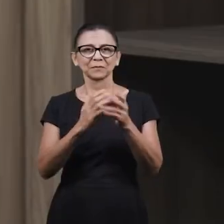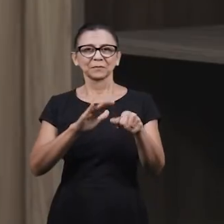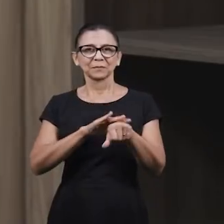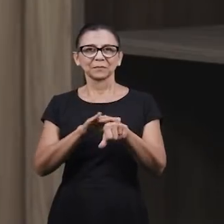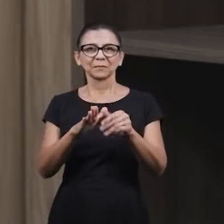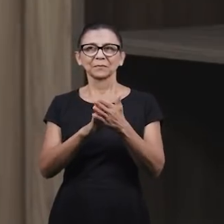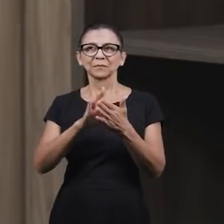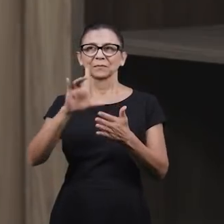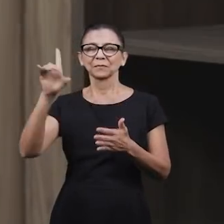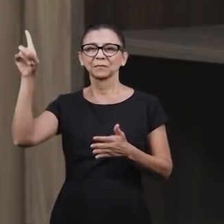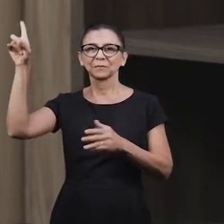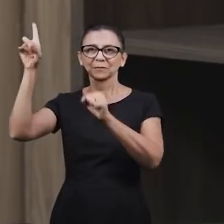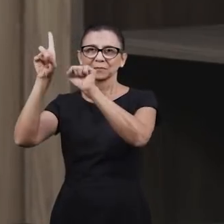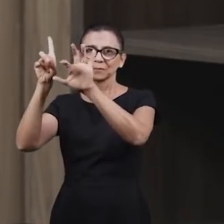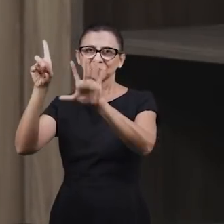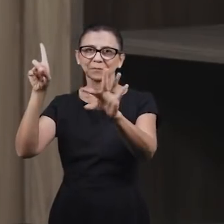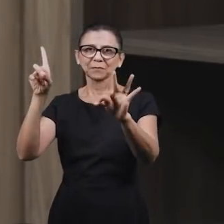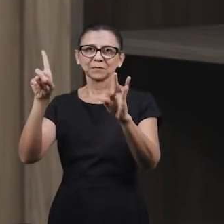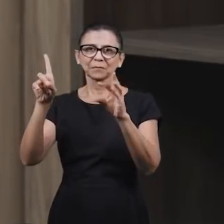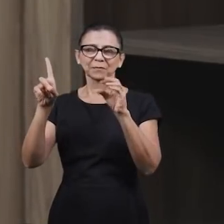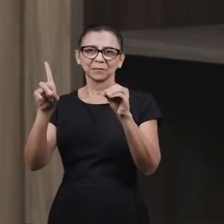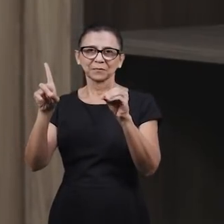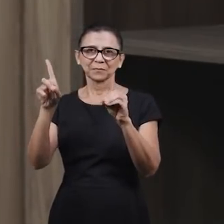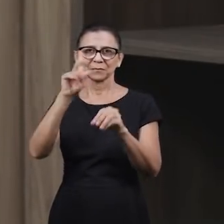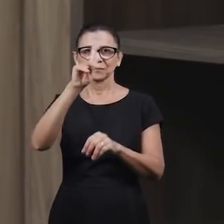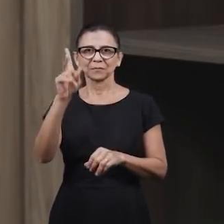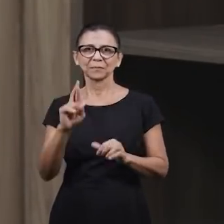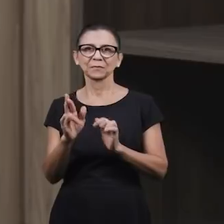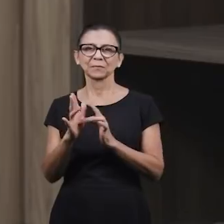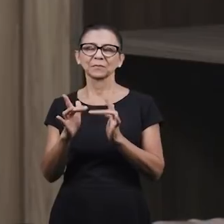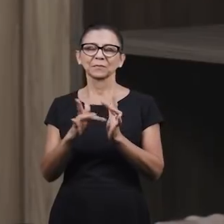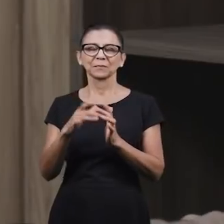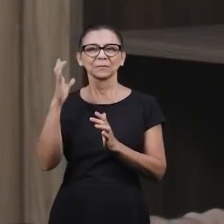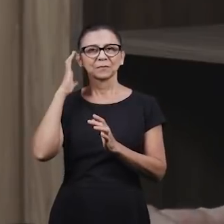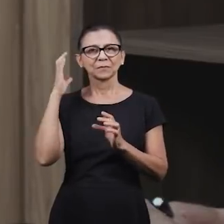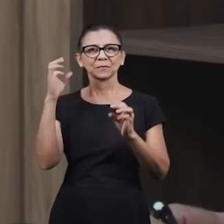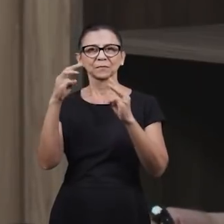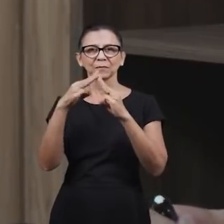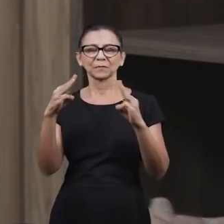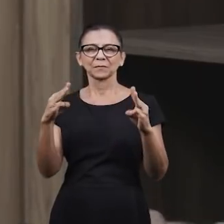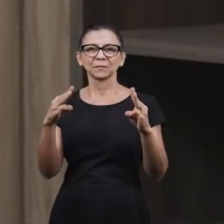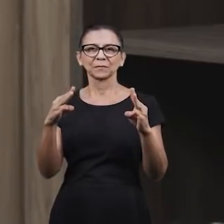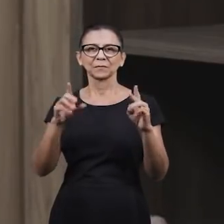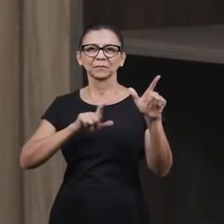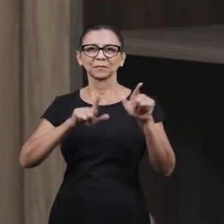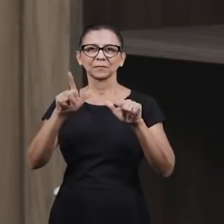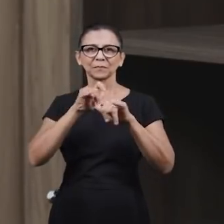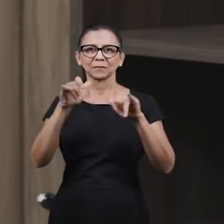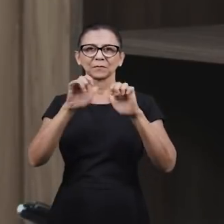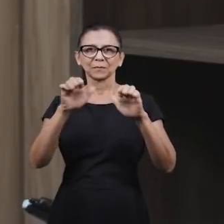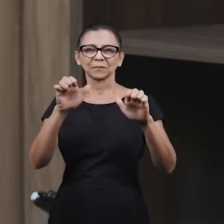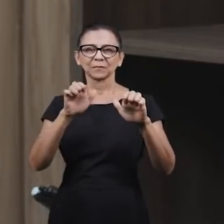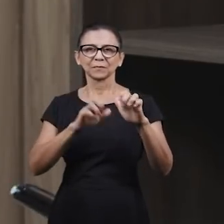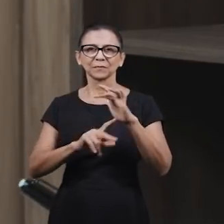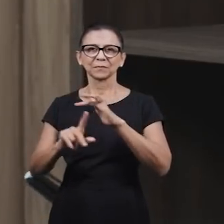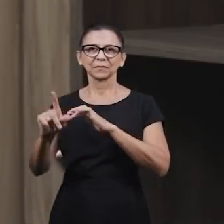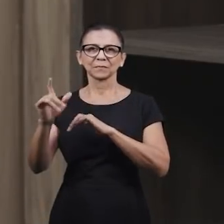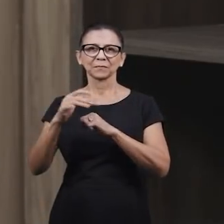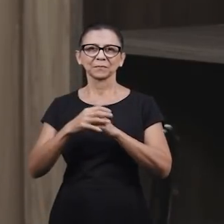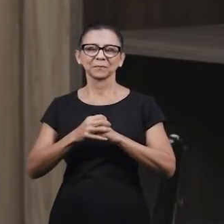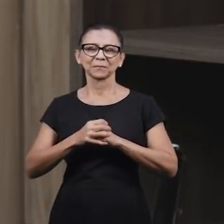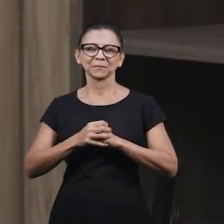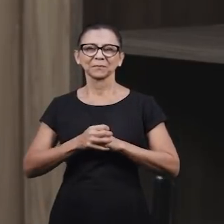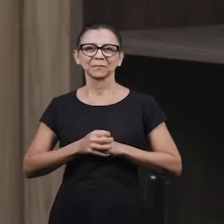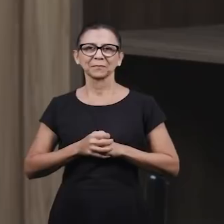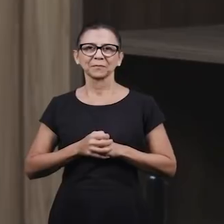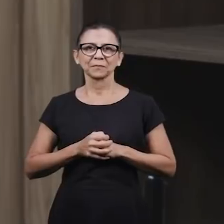edição do programa Conversas Bíblicas. Deus abençoe a todos, a paz do Senhor Jesus. Rádio TV Web Manaim, juntas, anunciando o Evangelho Eterno.